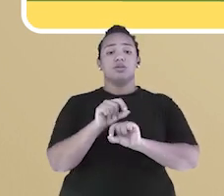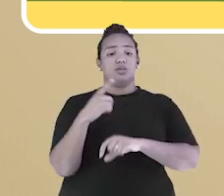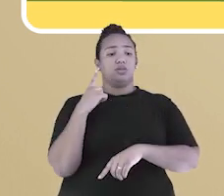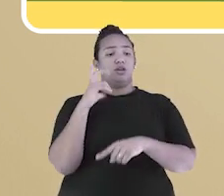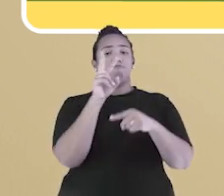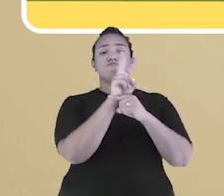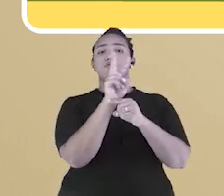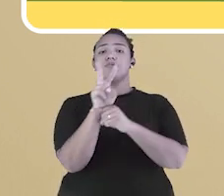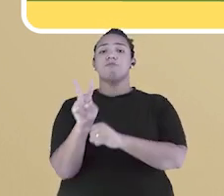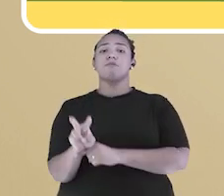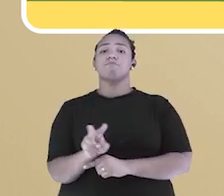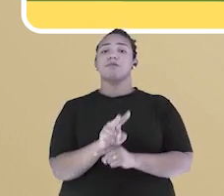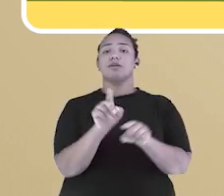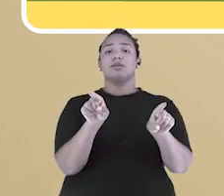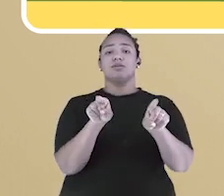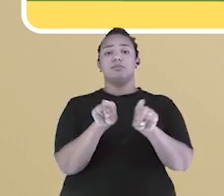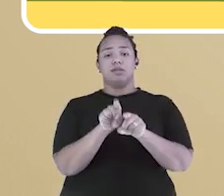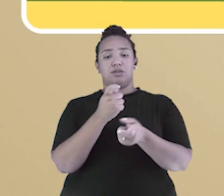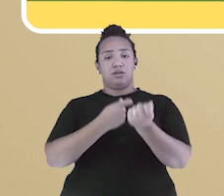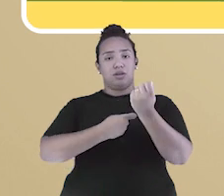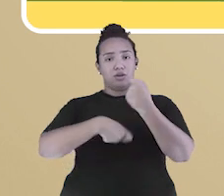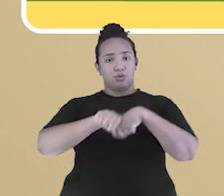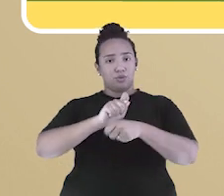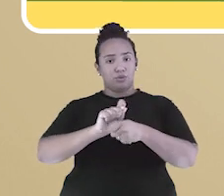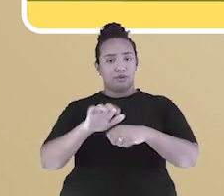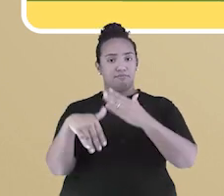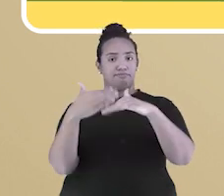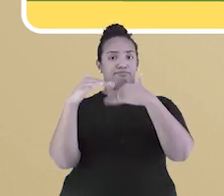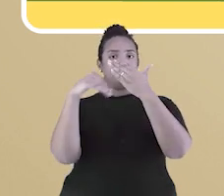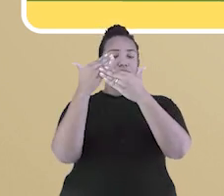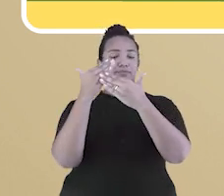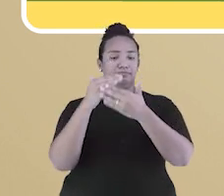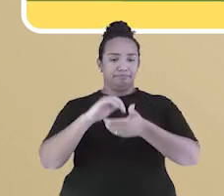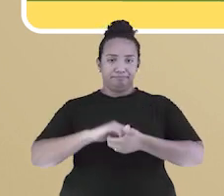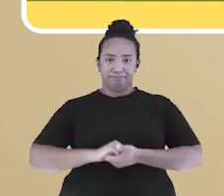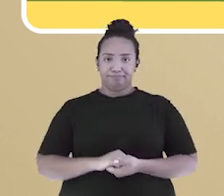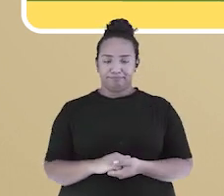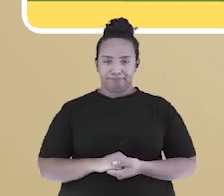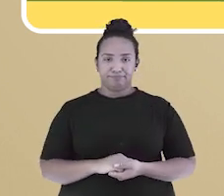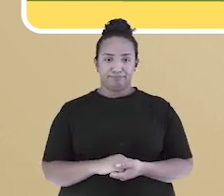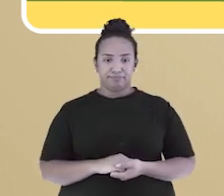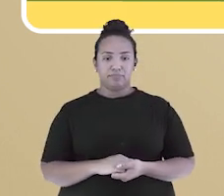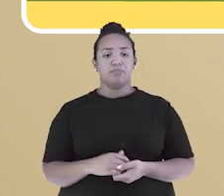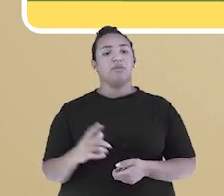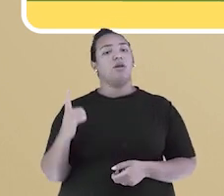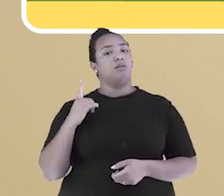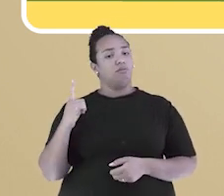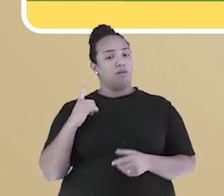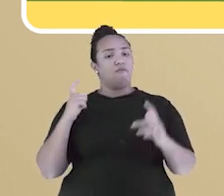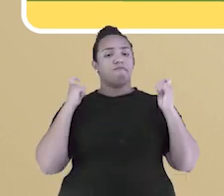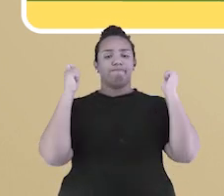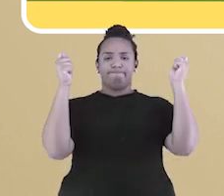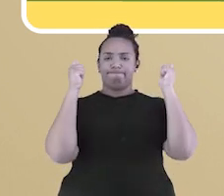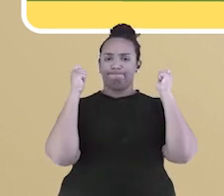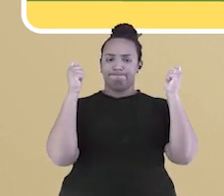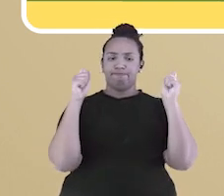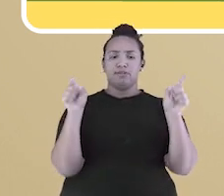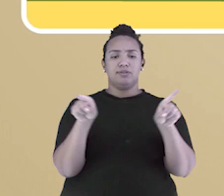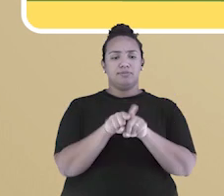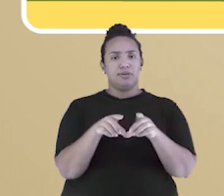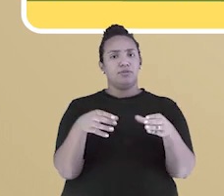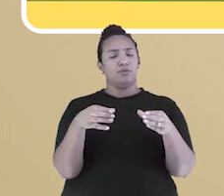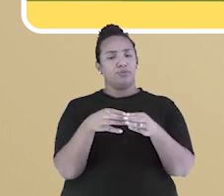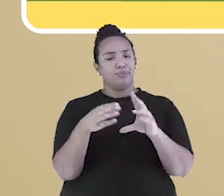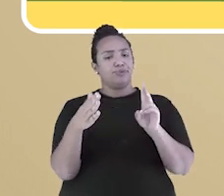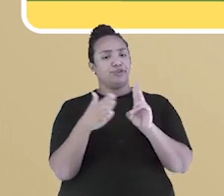fiscal e gerar crescimento econômico no país pós-pandemia. Houve protestos de indígenas na região para